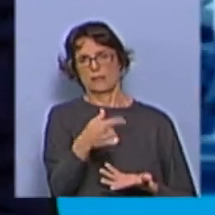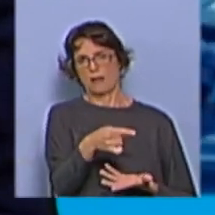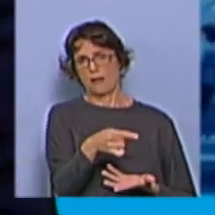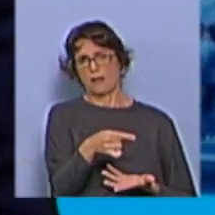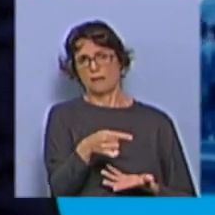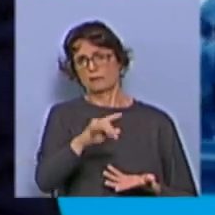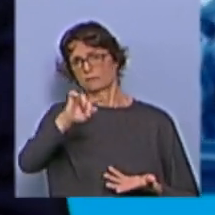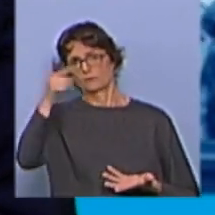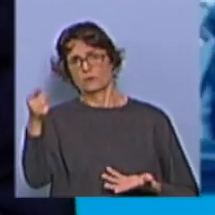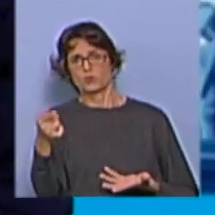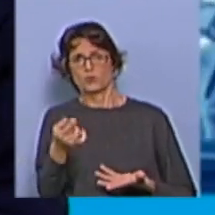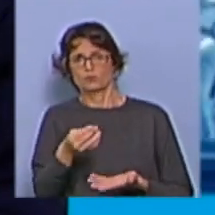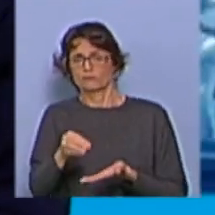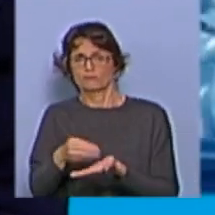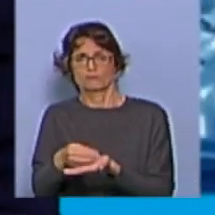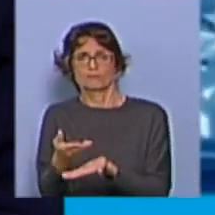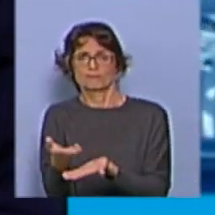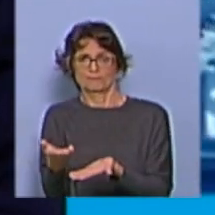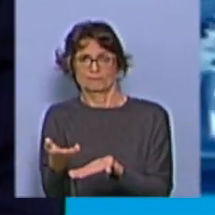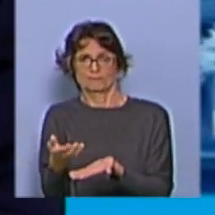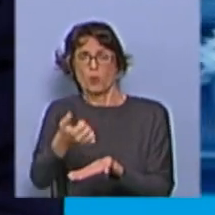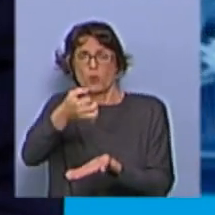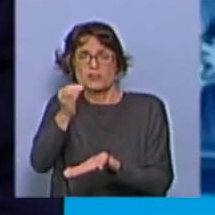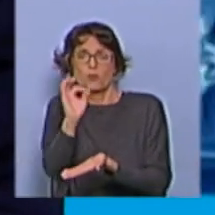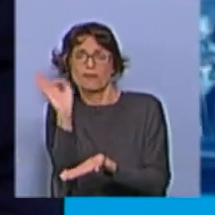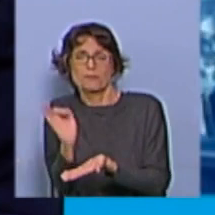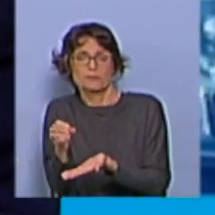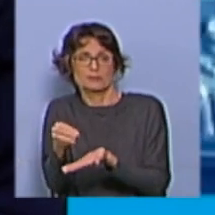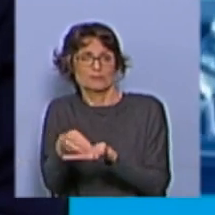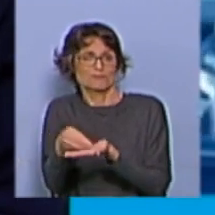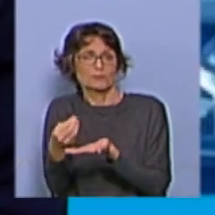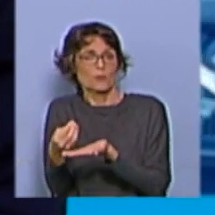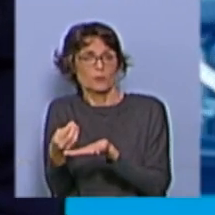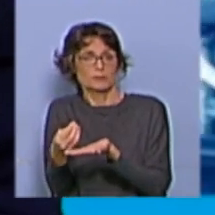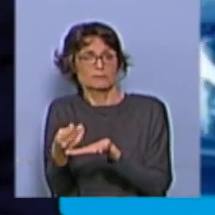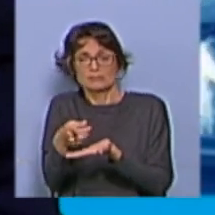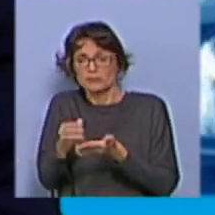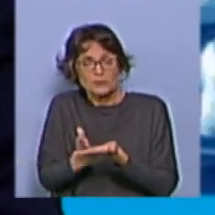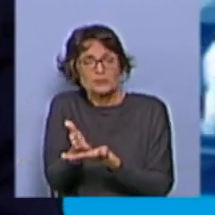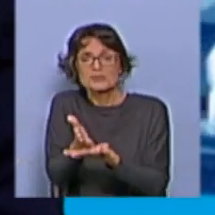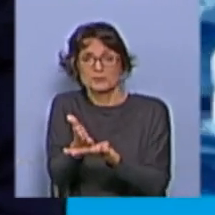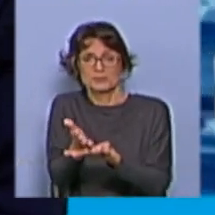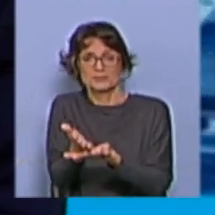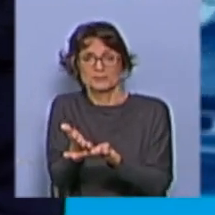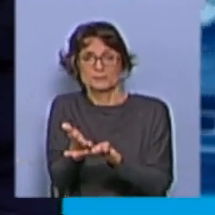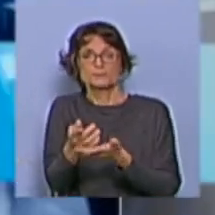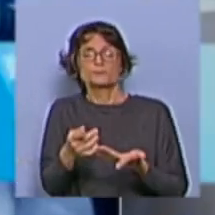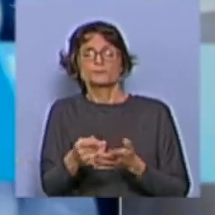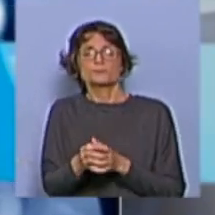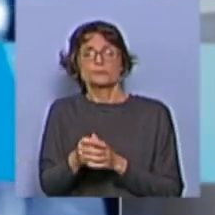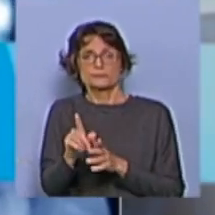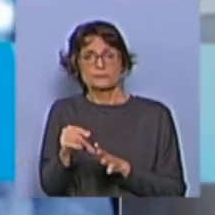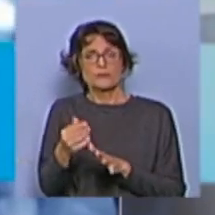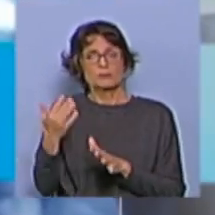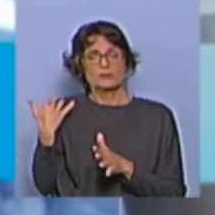os 50% mais pobres, não é? Aliás, ainda também ontem, 2 de junho, saíram números da Oxfam sobre o que é